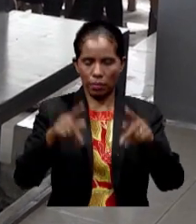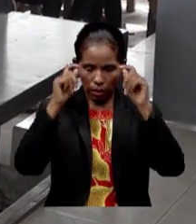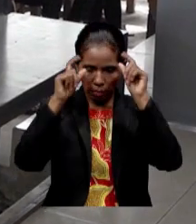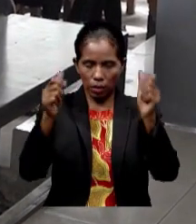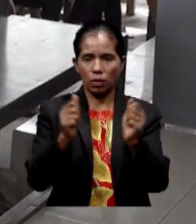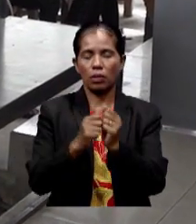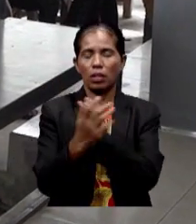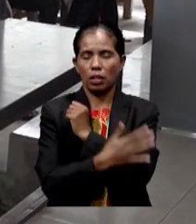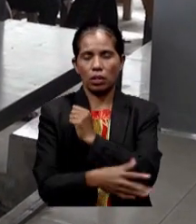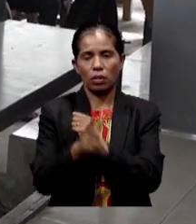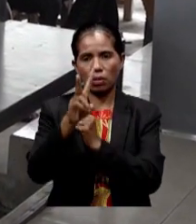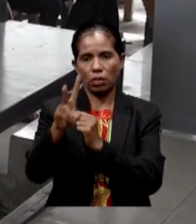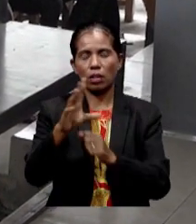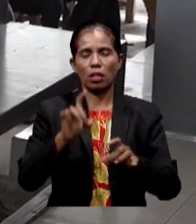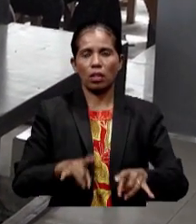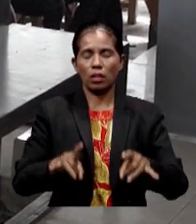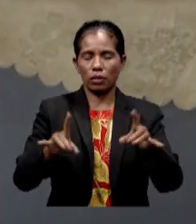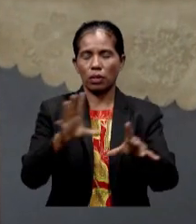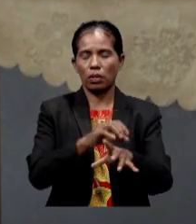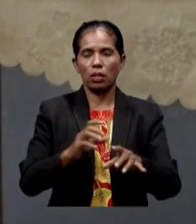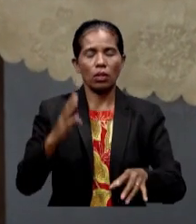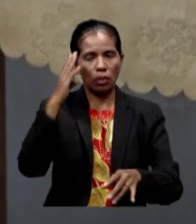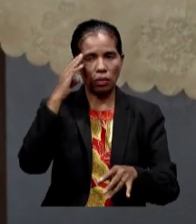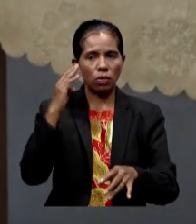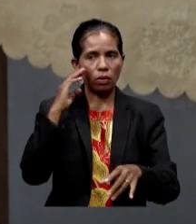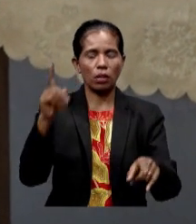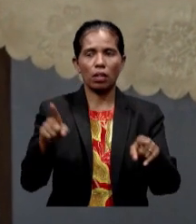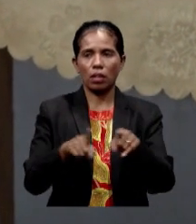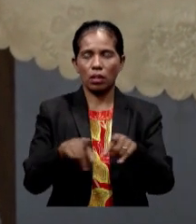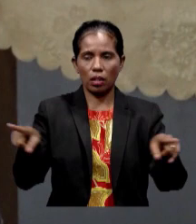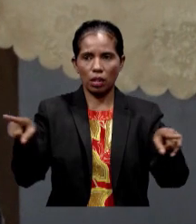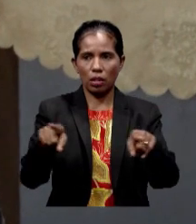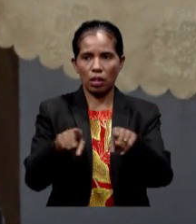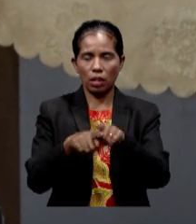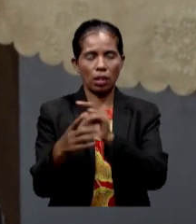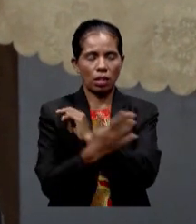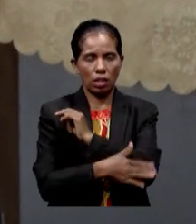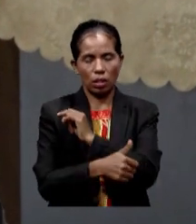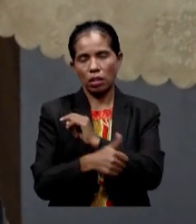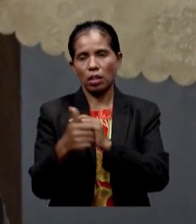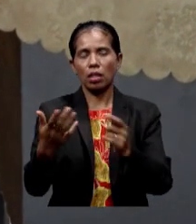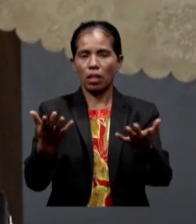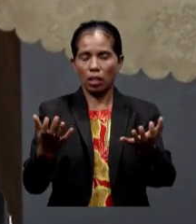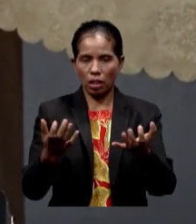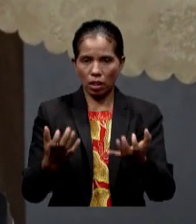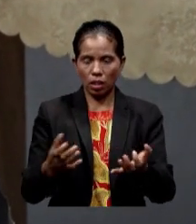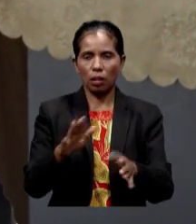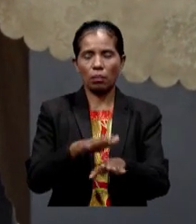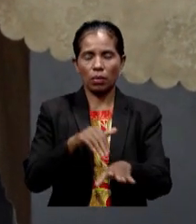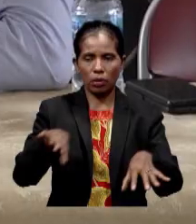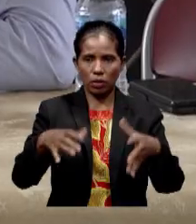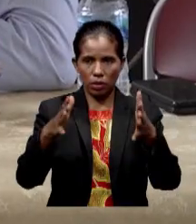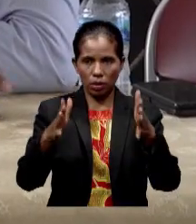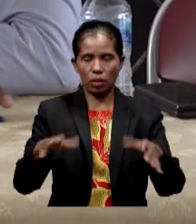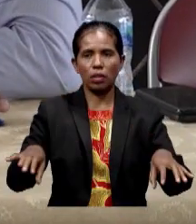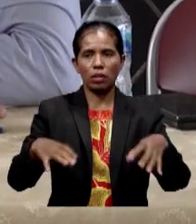husi nação rua hanesan Austrália no Coreia do Sul no dar sa suket ba nação hirak nebe hakarak rekruta trabalhador timoruan